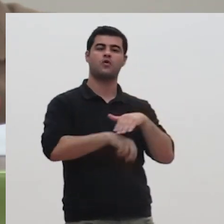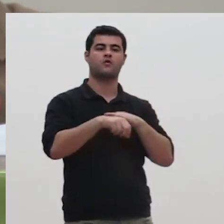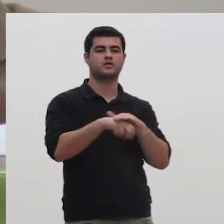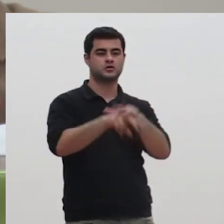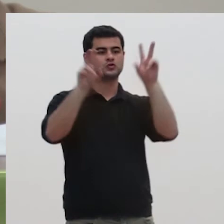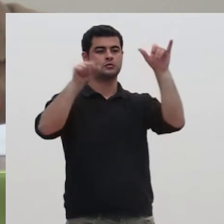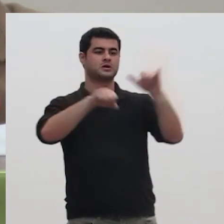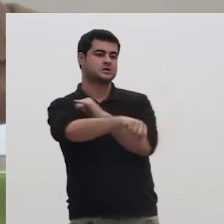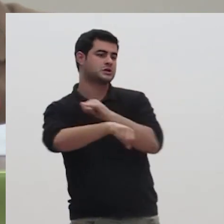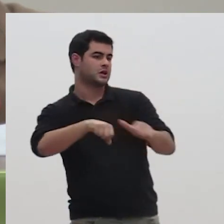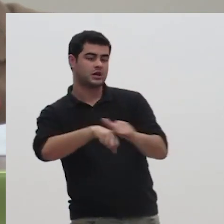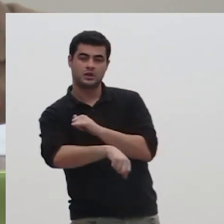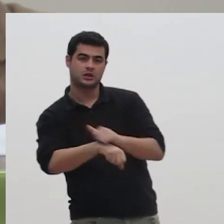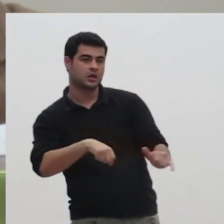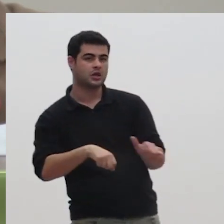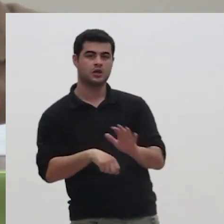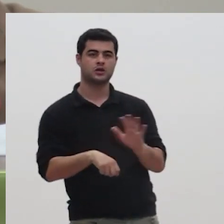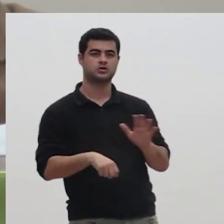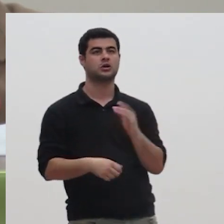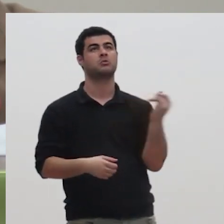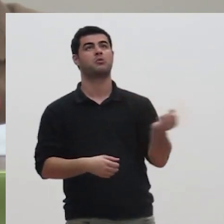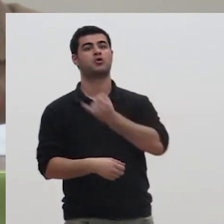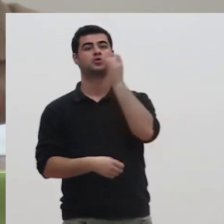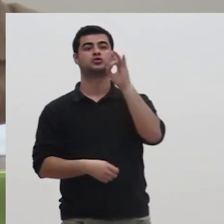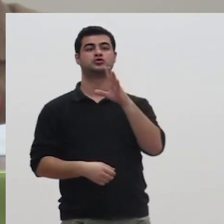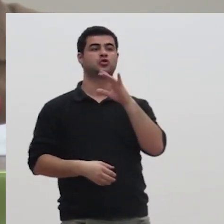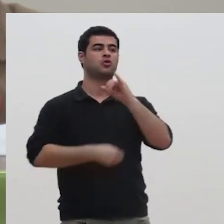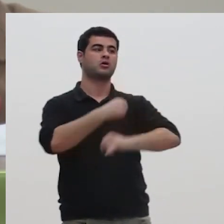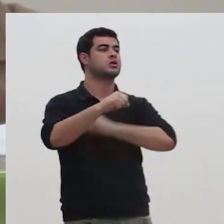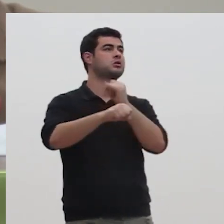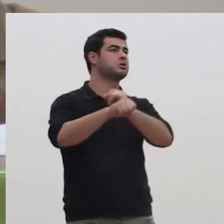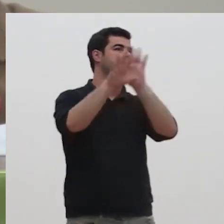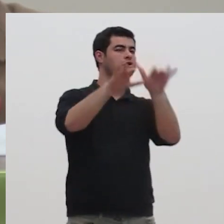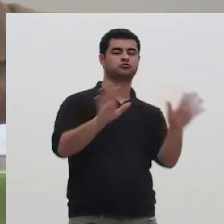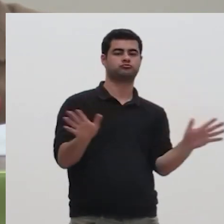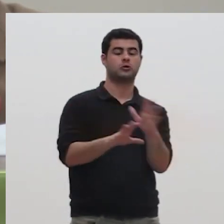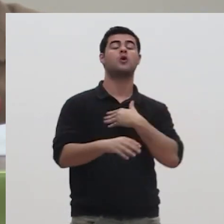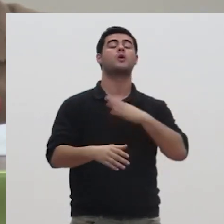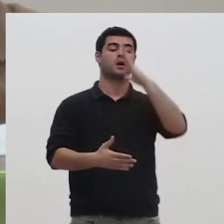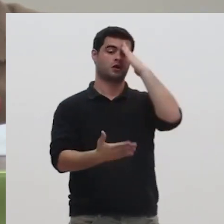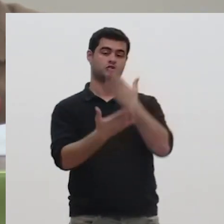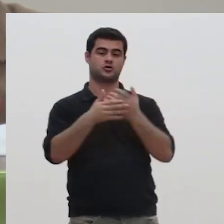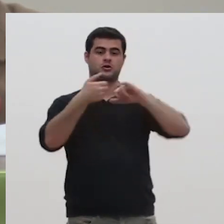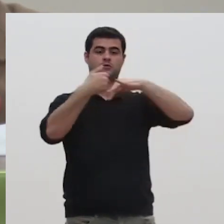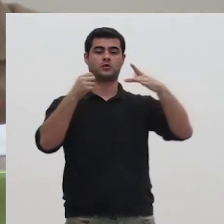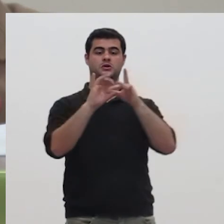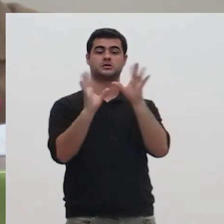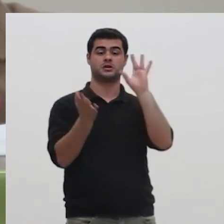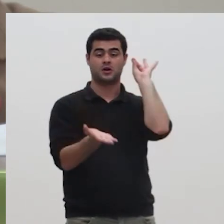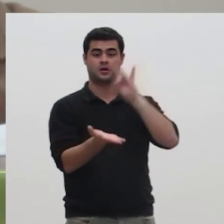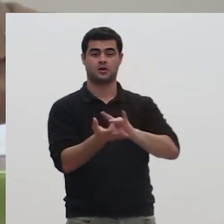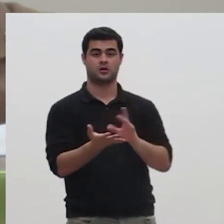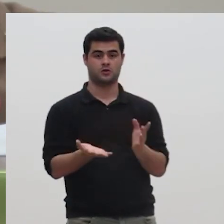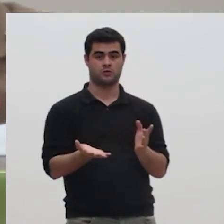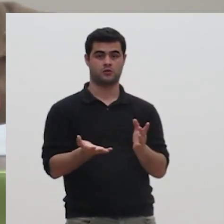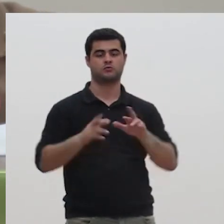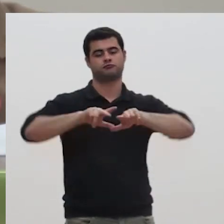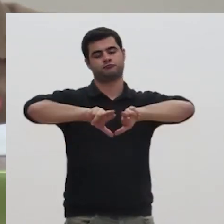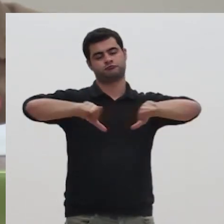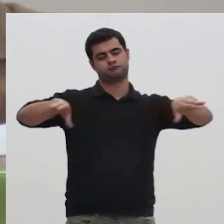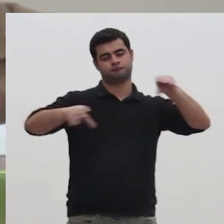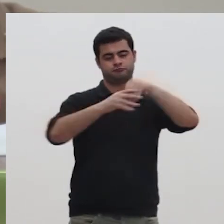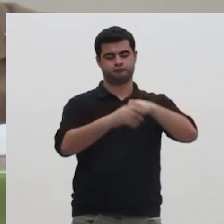coisas estratégicas e importantes apenas no meio virtual. Eu acredito na democracia real, e a partir daí, entre outras coisas, isso